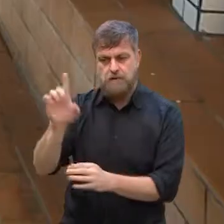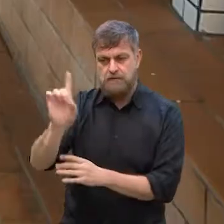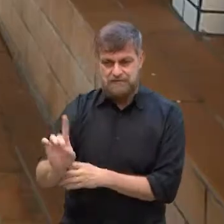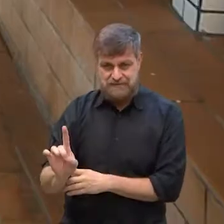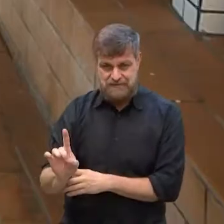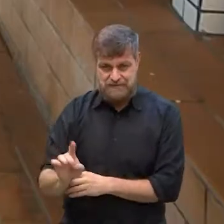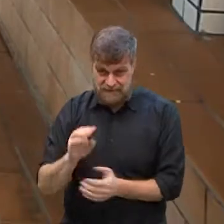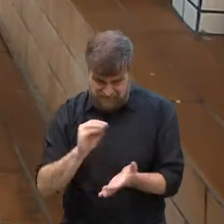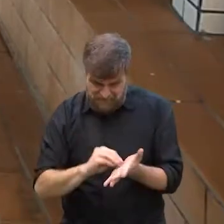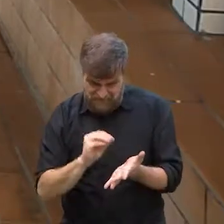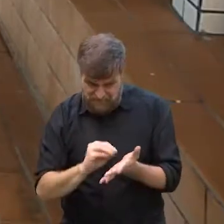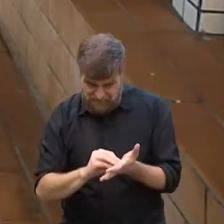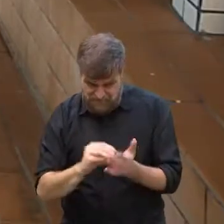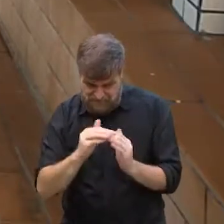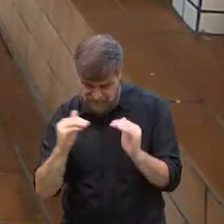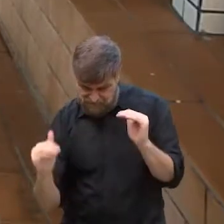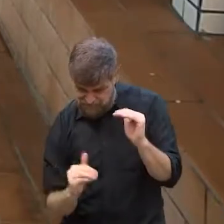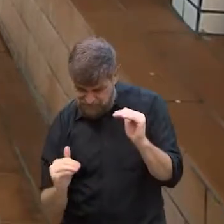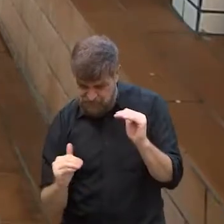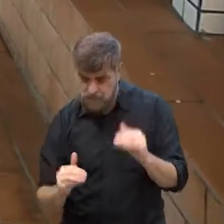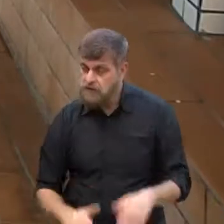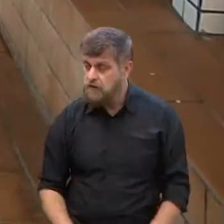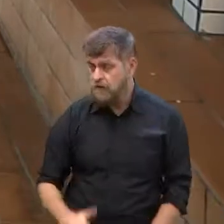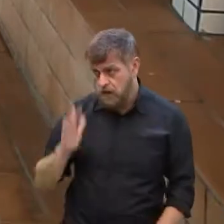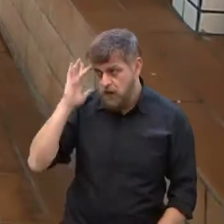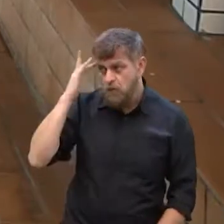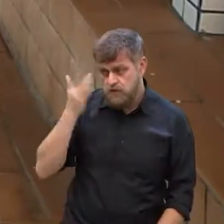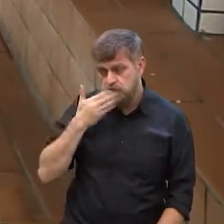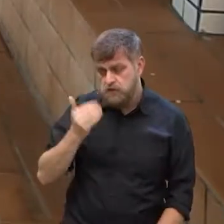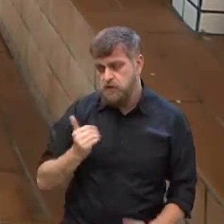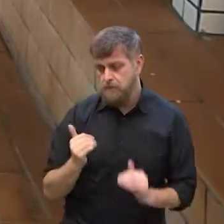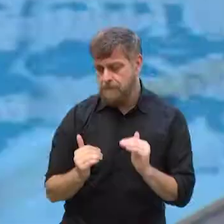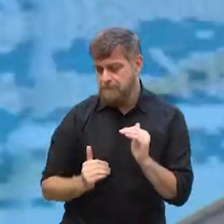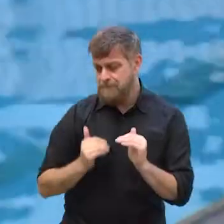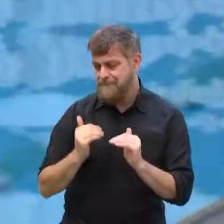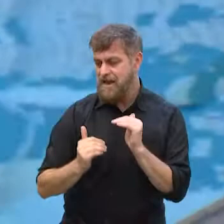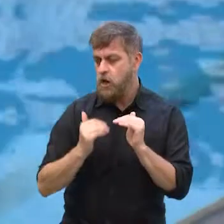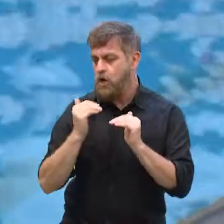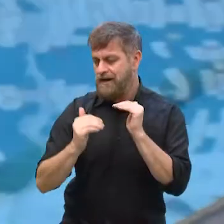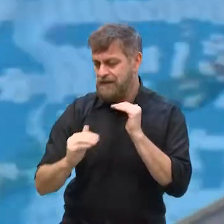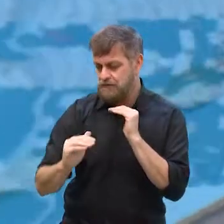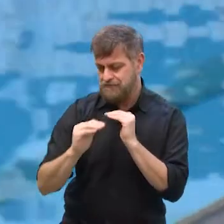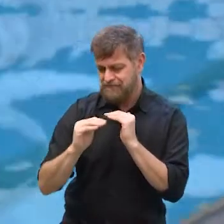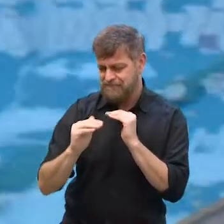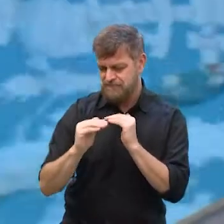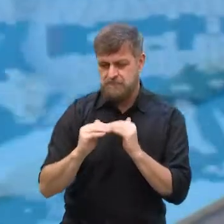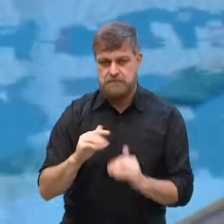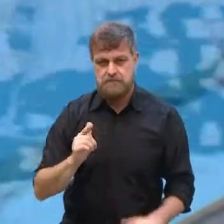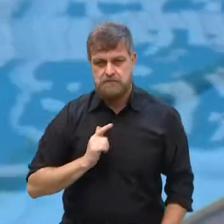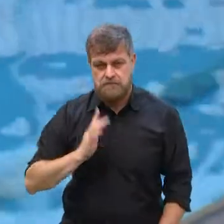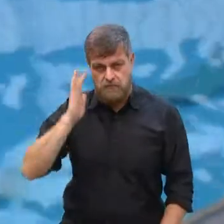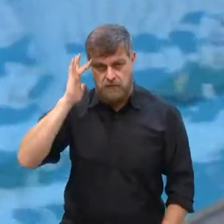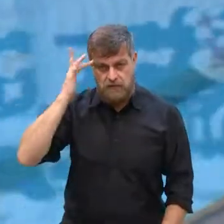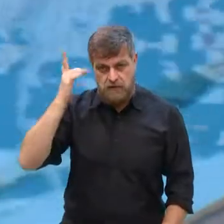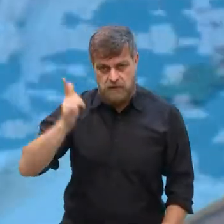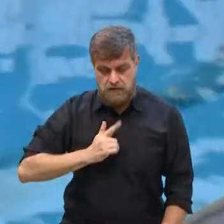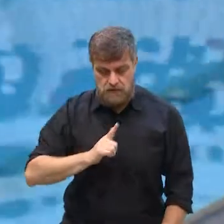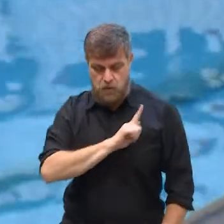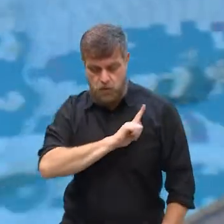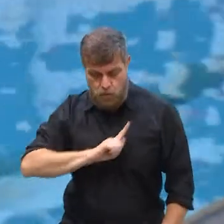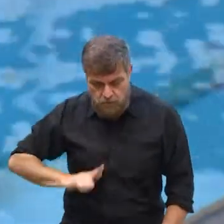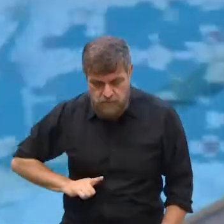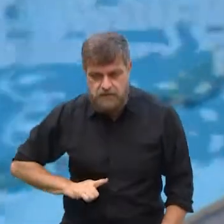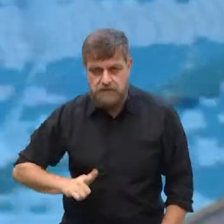longe? As coisas estão melhorando, as coisas estão evoluindo. Se a gente pensar em ajuda do